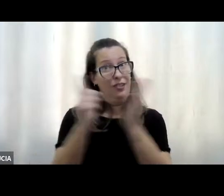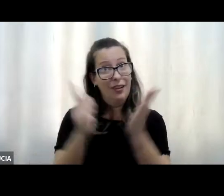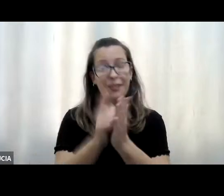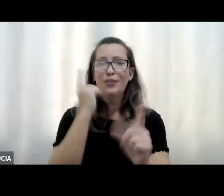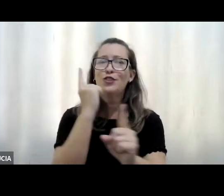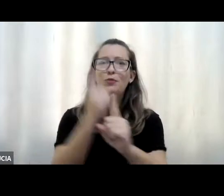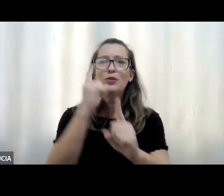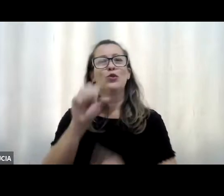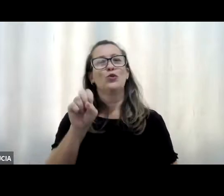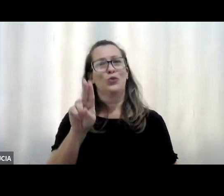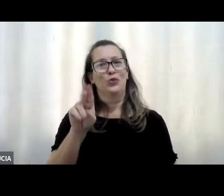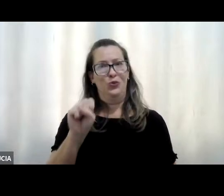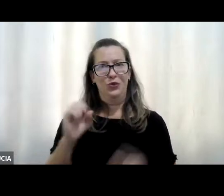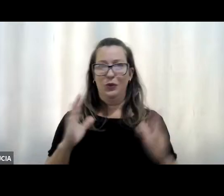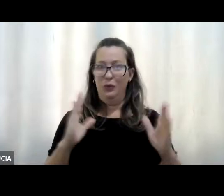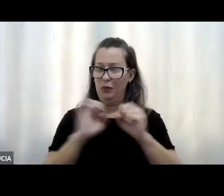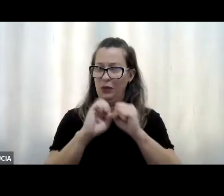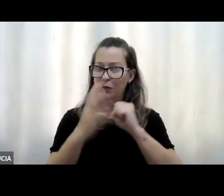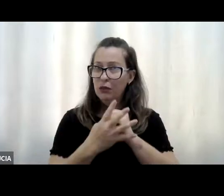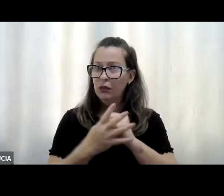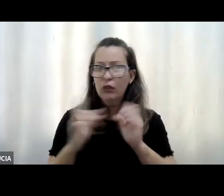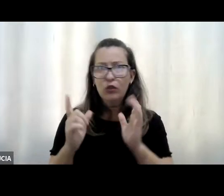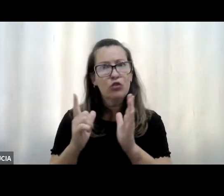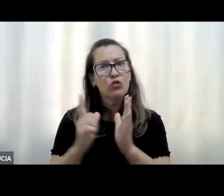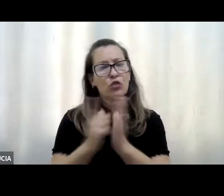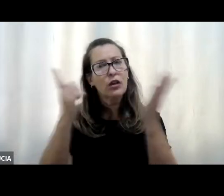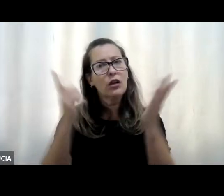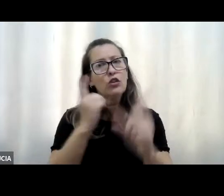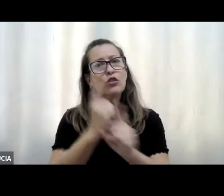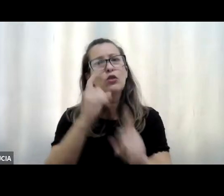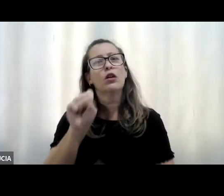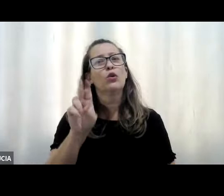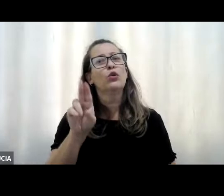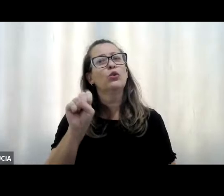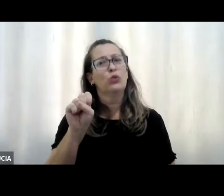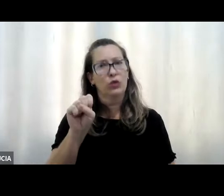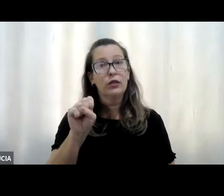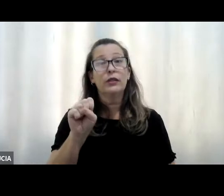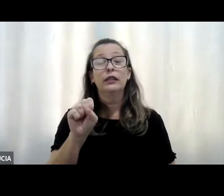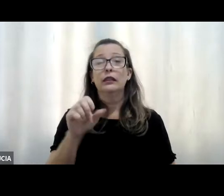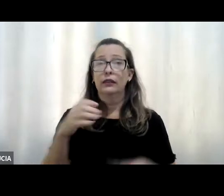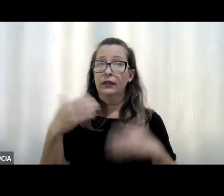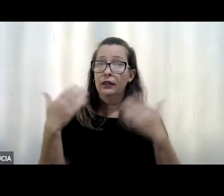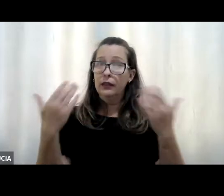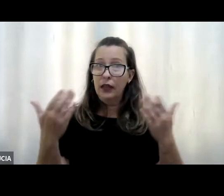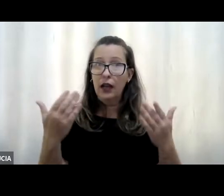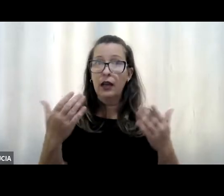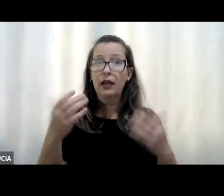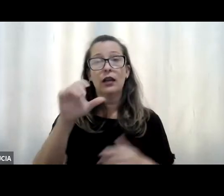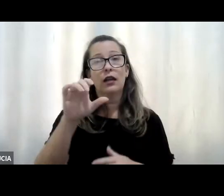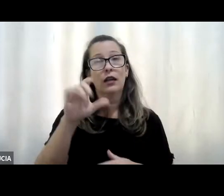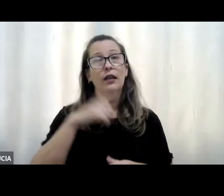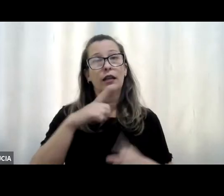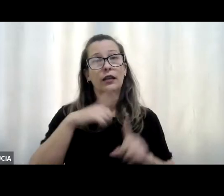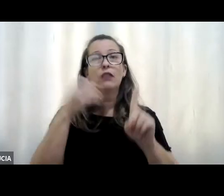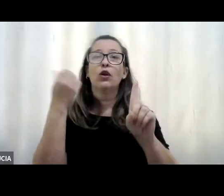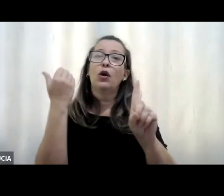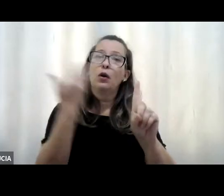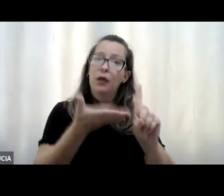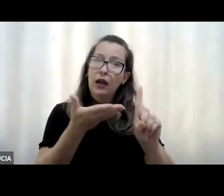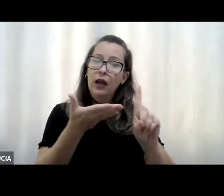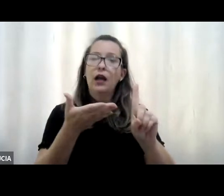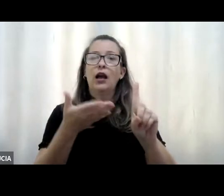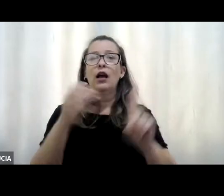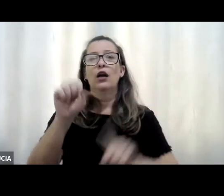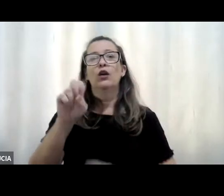da mídia empresarial, a grande imprensa descobriu o SUS, e o SUS, o auge disso foi a homenagem ao SUS feita pelo Bonner no